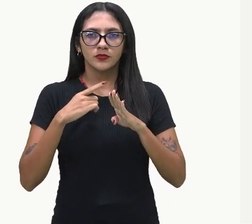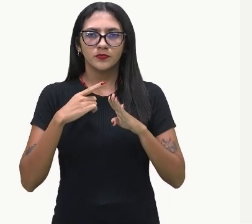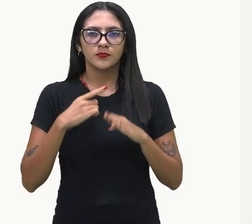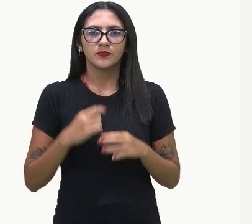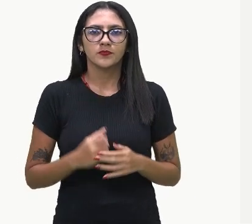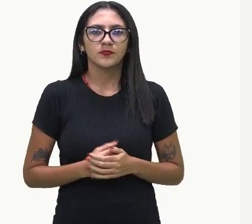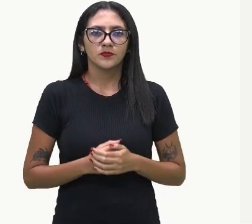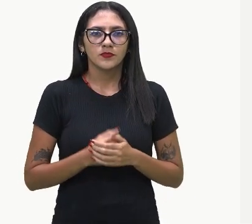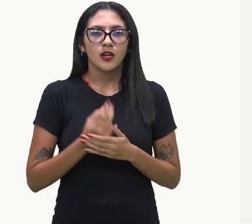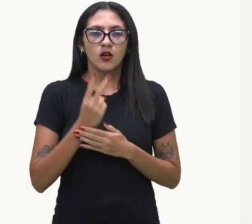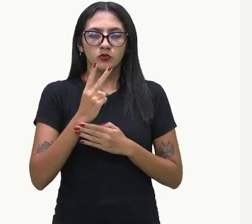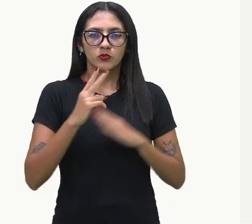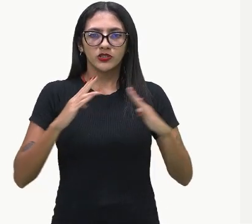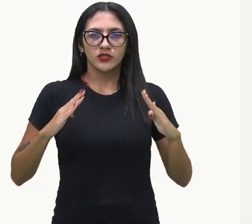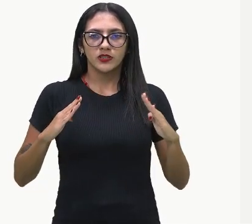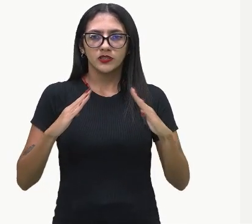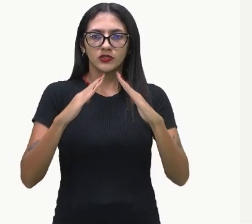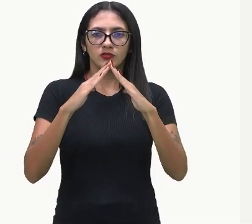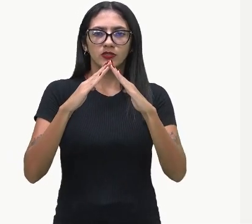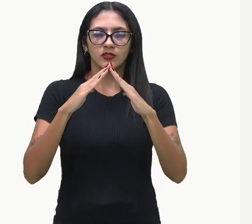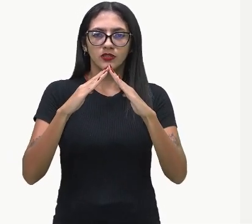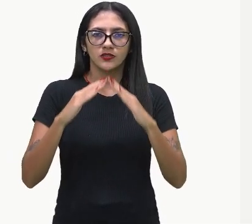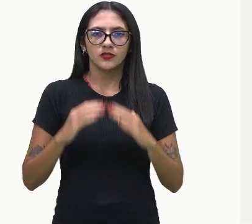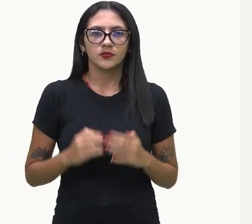As 2 transversais vai ser quem? Ó,